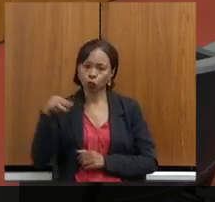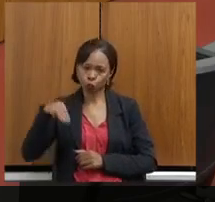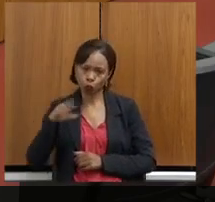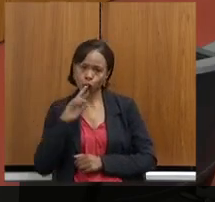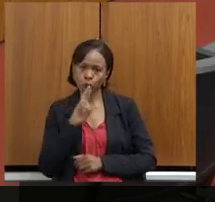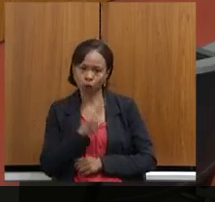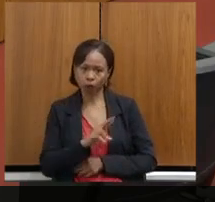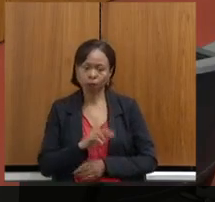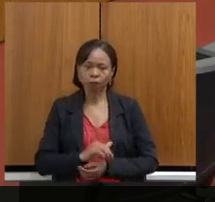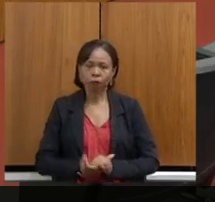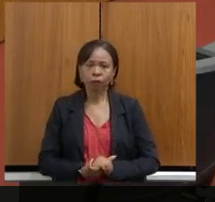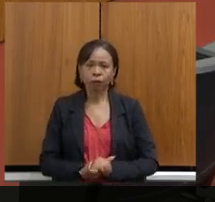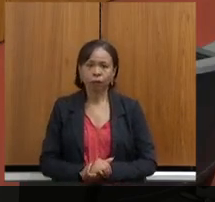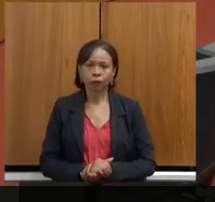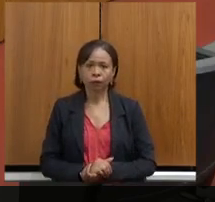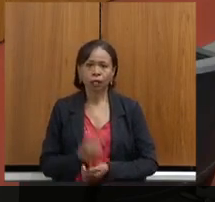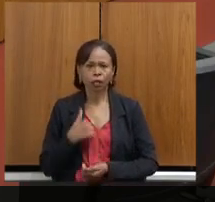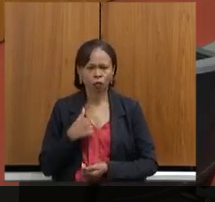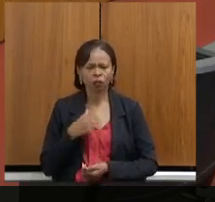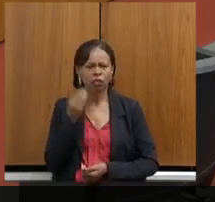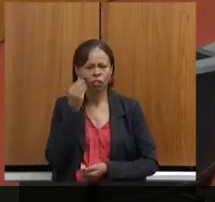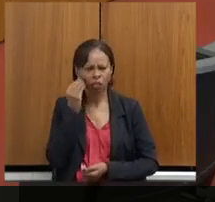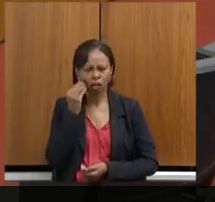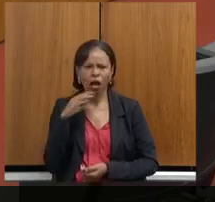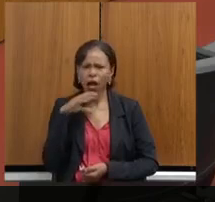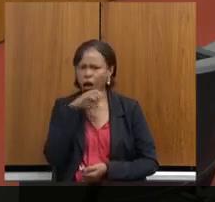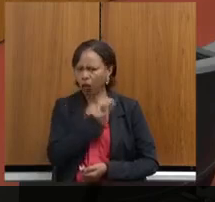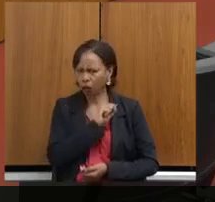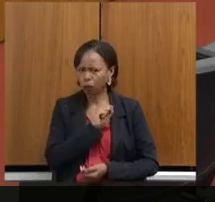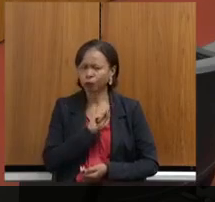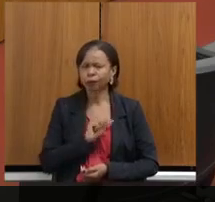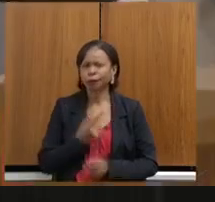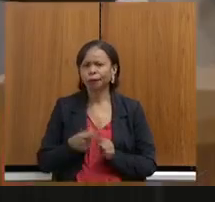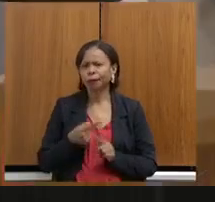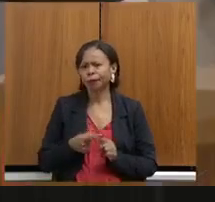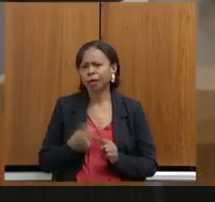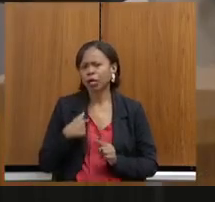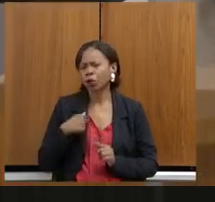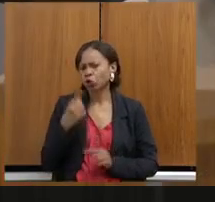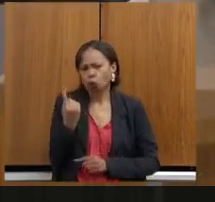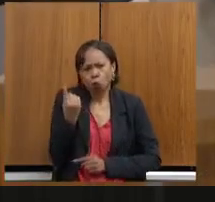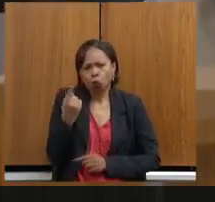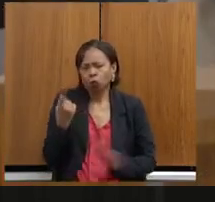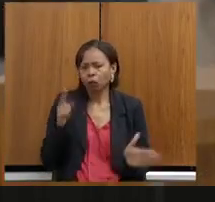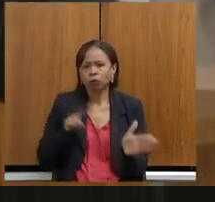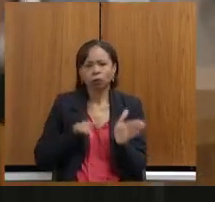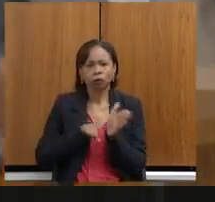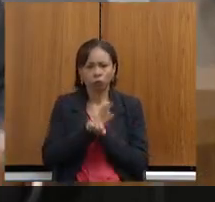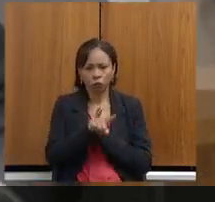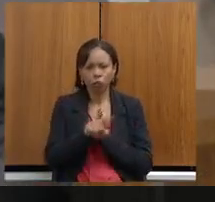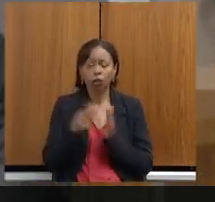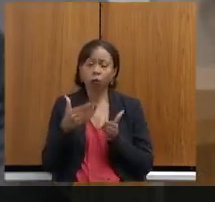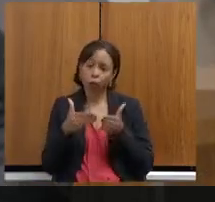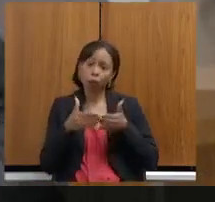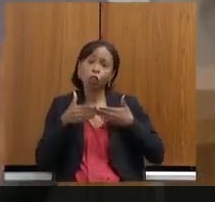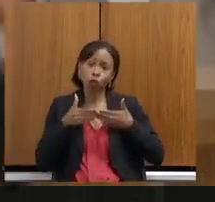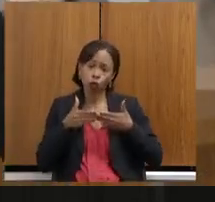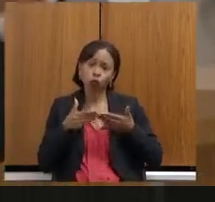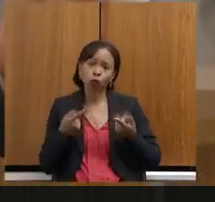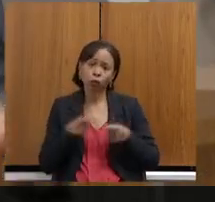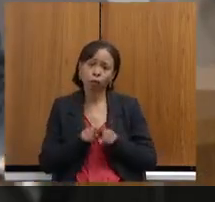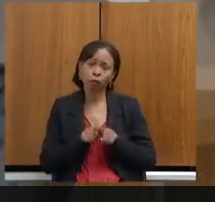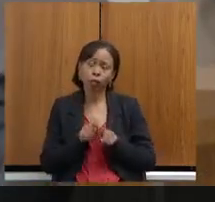eu vou procurar ser bem rápido nessa questão Até porque eu só tenho uma pergunta e um pedido de